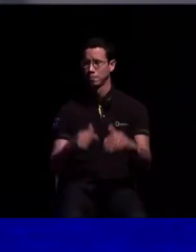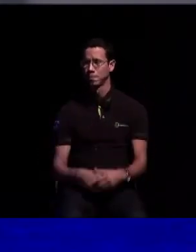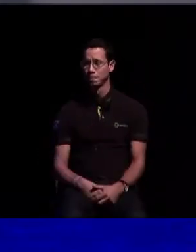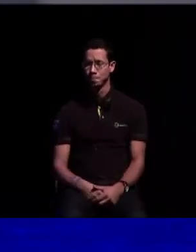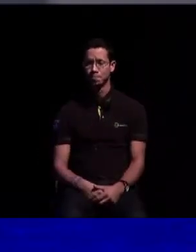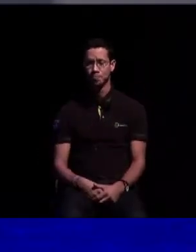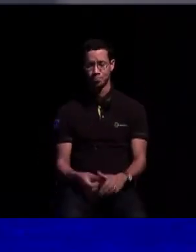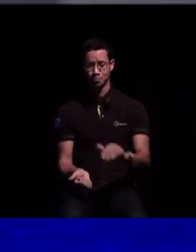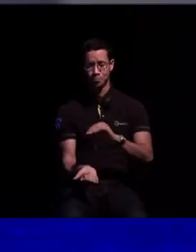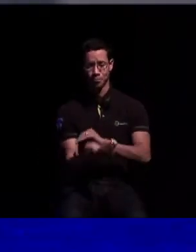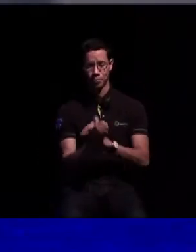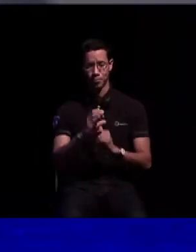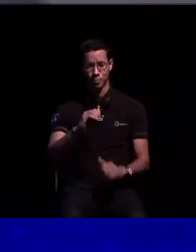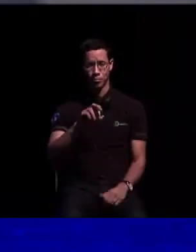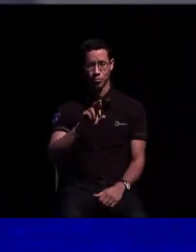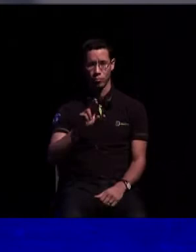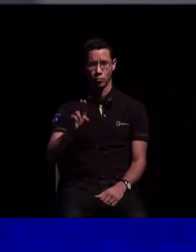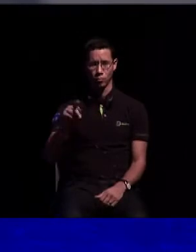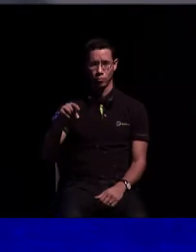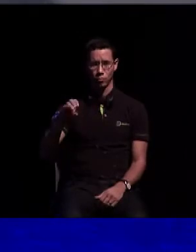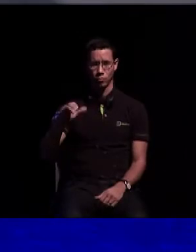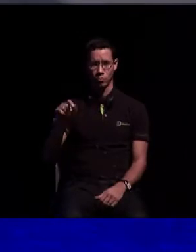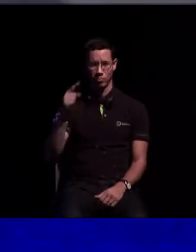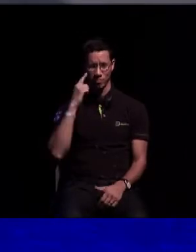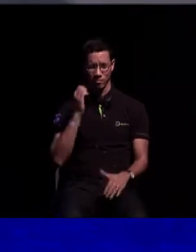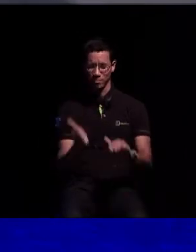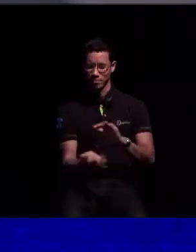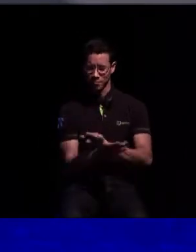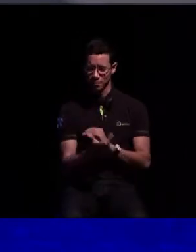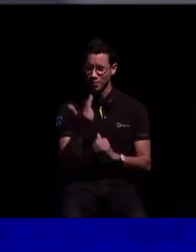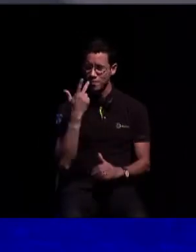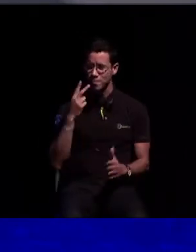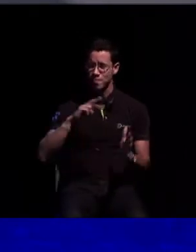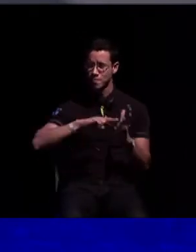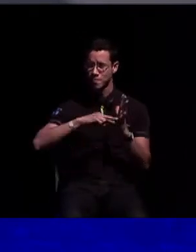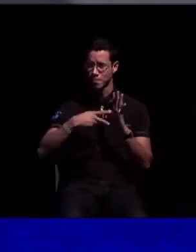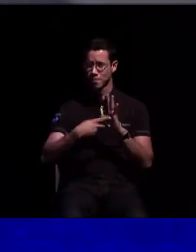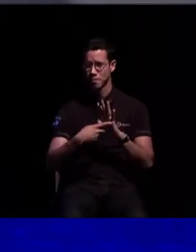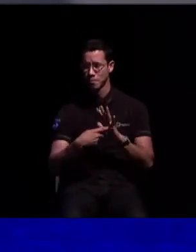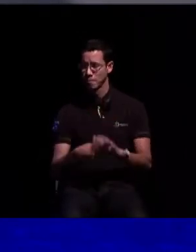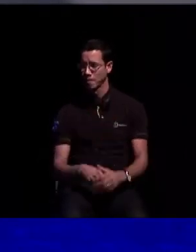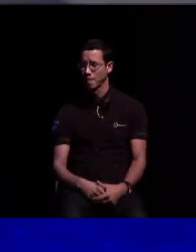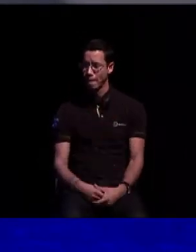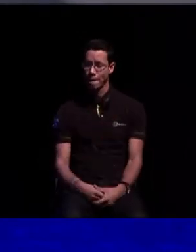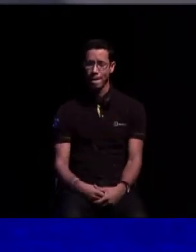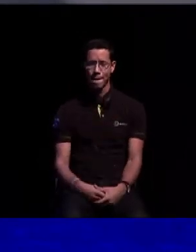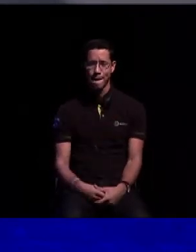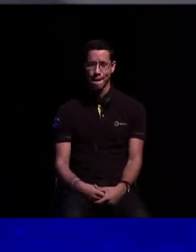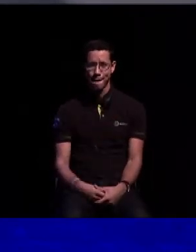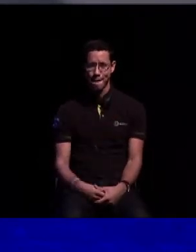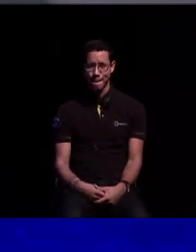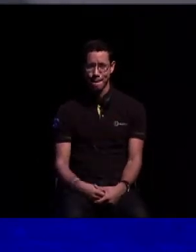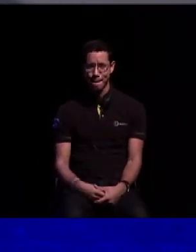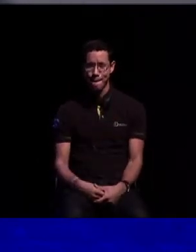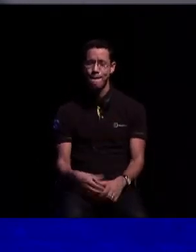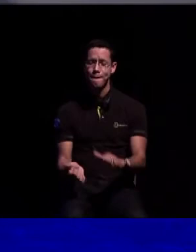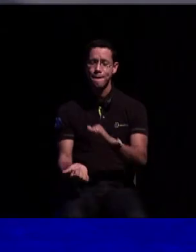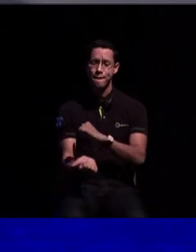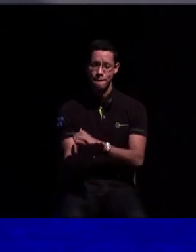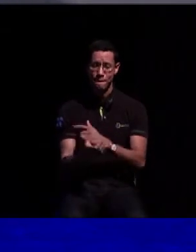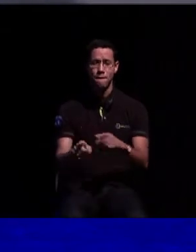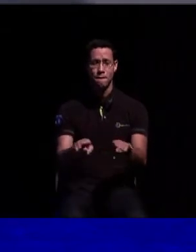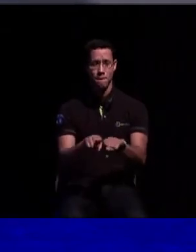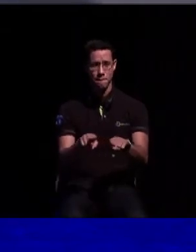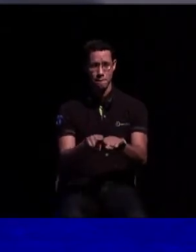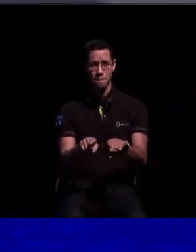por exemplo, né? Você diz, quer dizer, se interpreta, quer dizer, a corrupção está ligada também ao